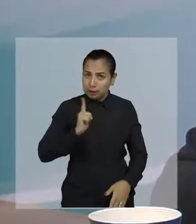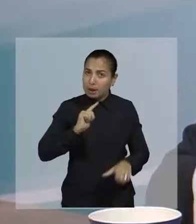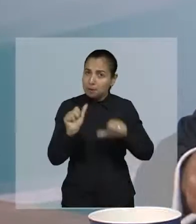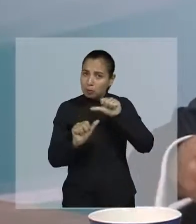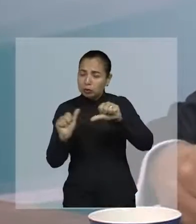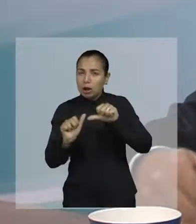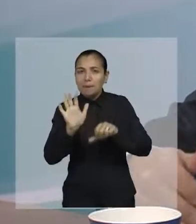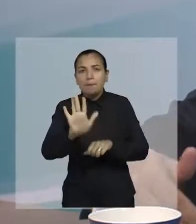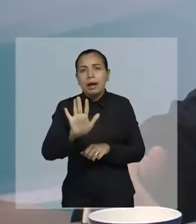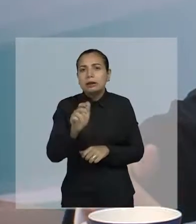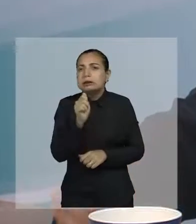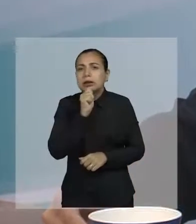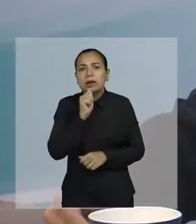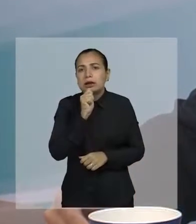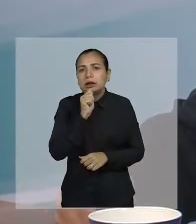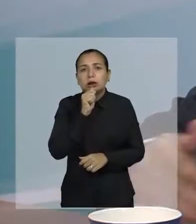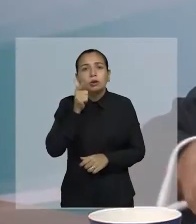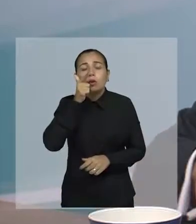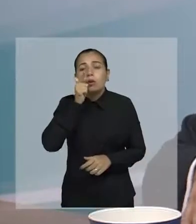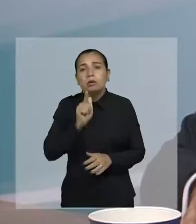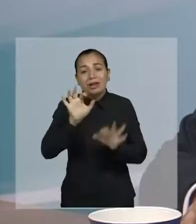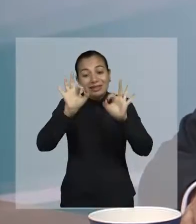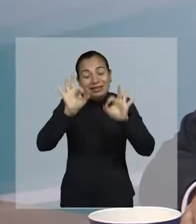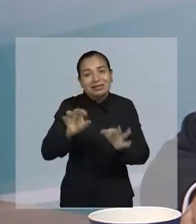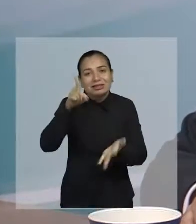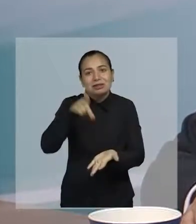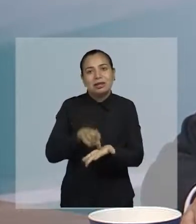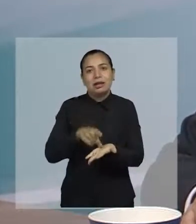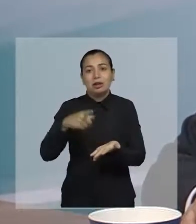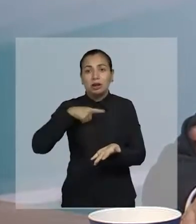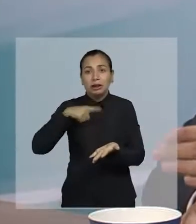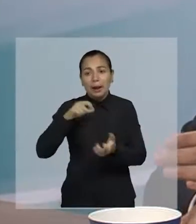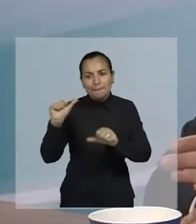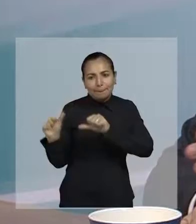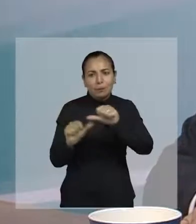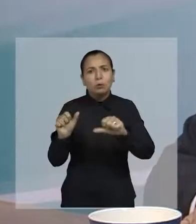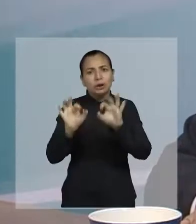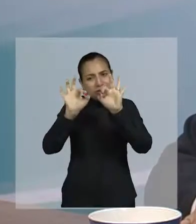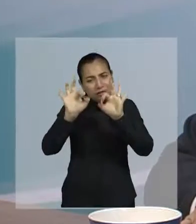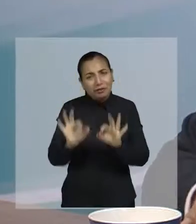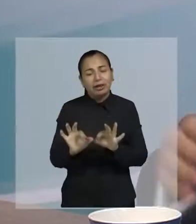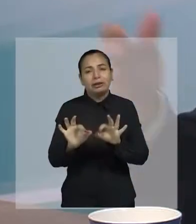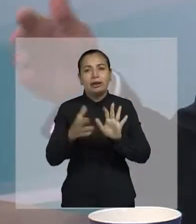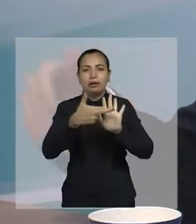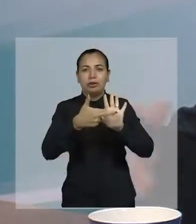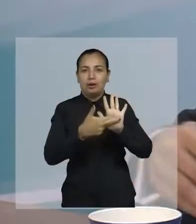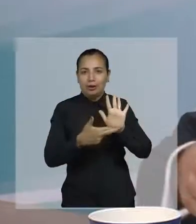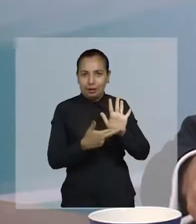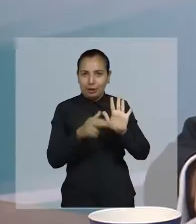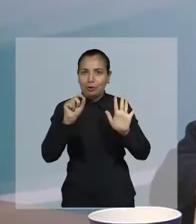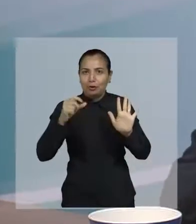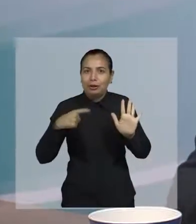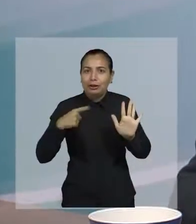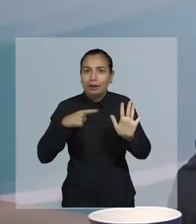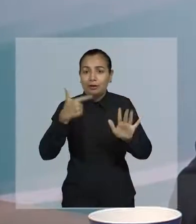não foram suficientemente capazes de mudar a regra do jogo que vem existindo ao longo desses 24 anos que você